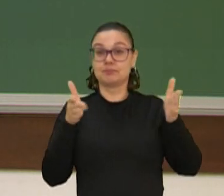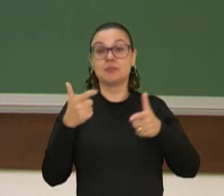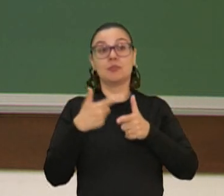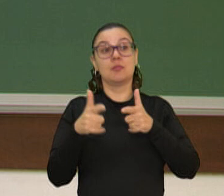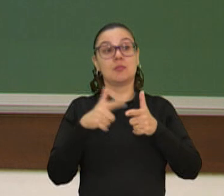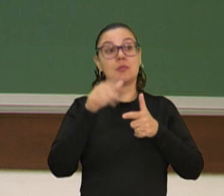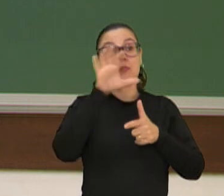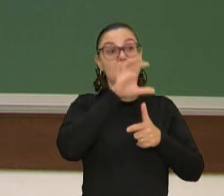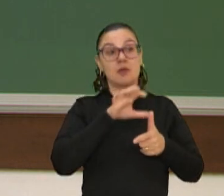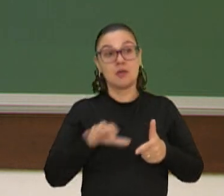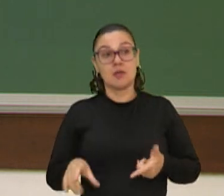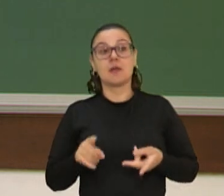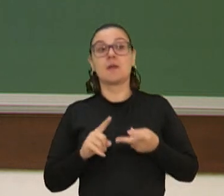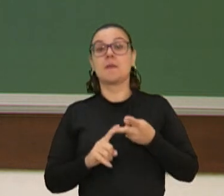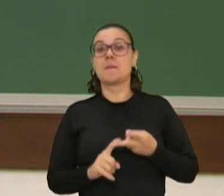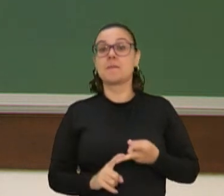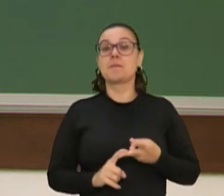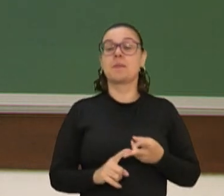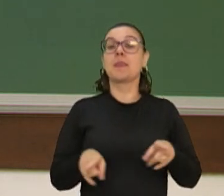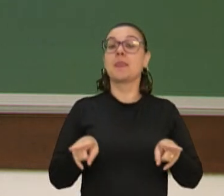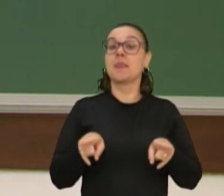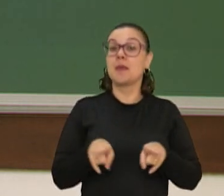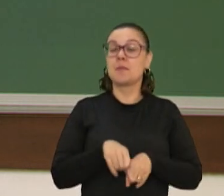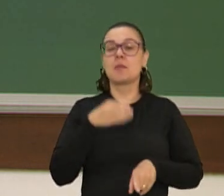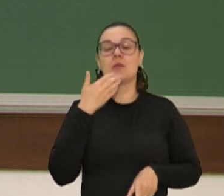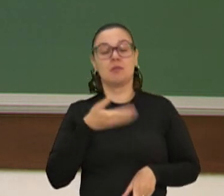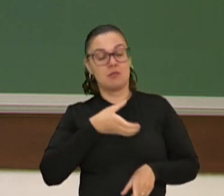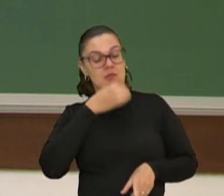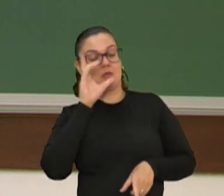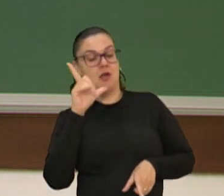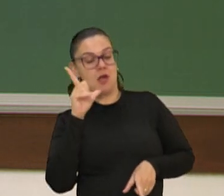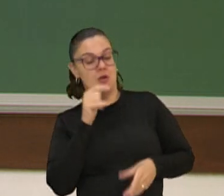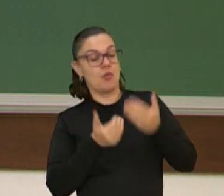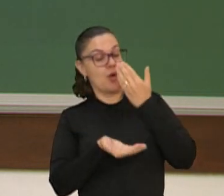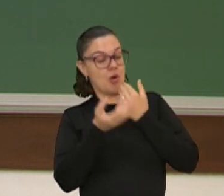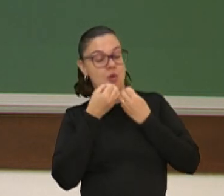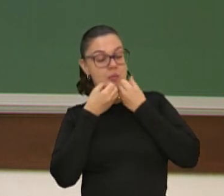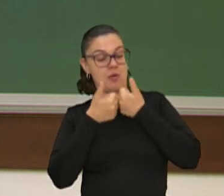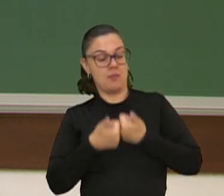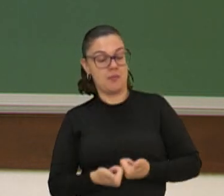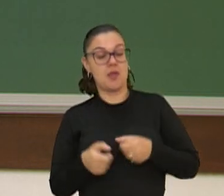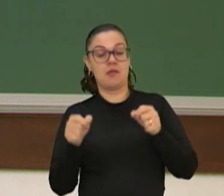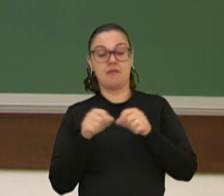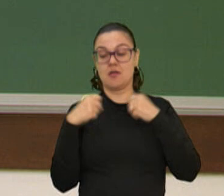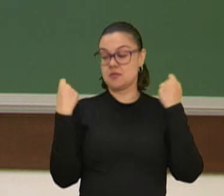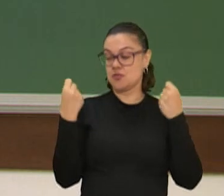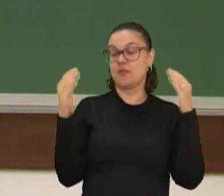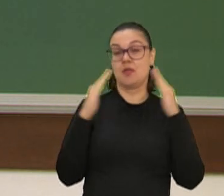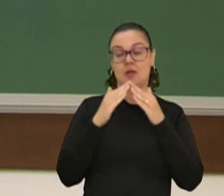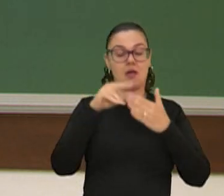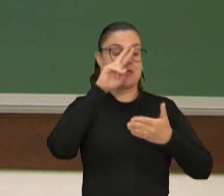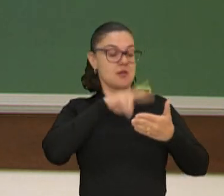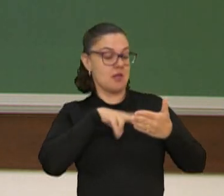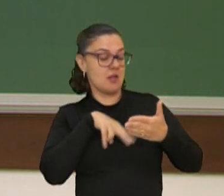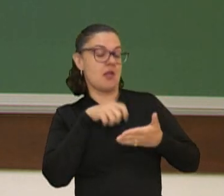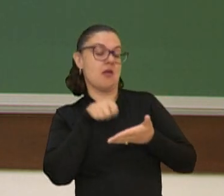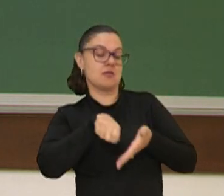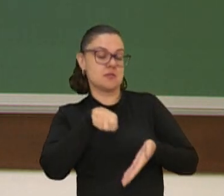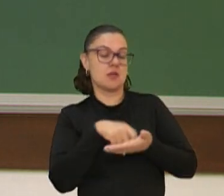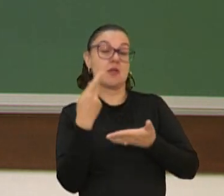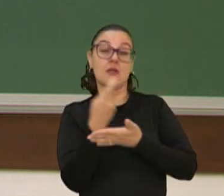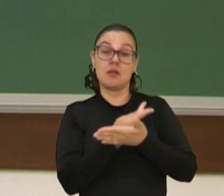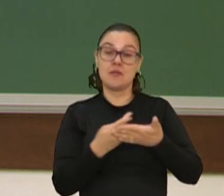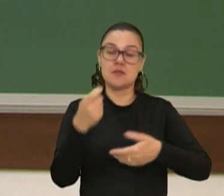hídrica no estado. Para a quarentena ir bem, tome água, se alimente bem, faça atividade em casa, leia, escreva,